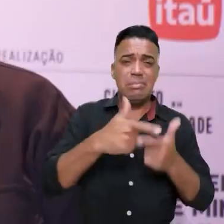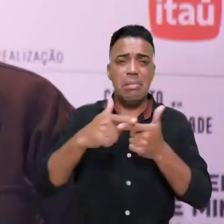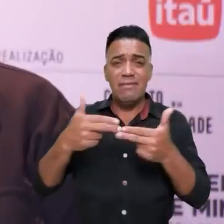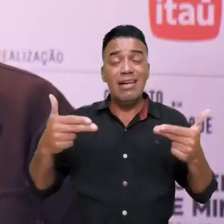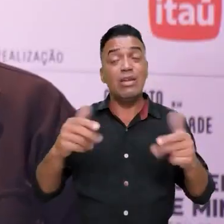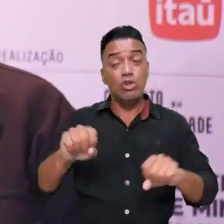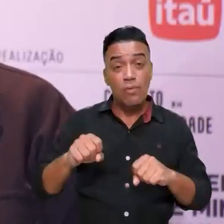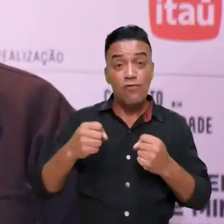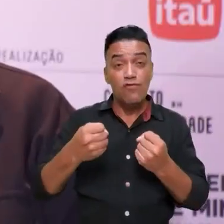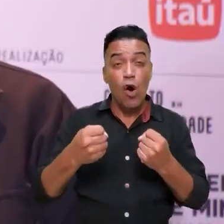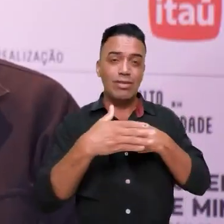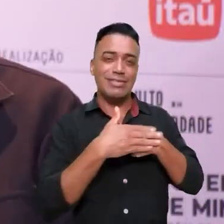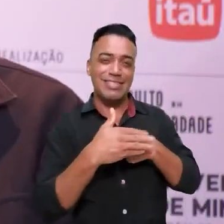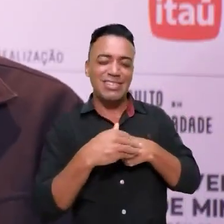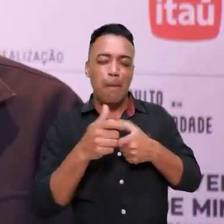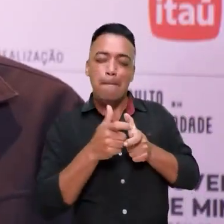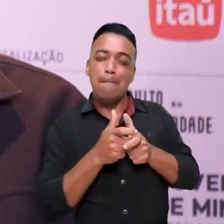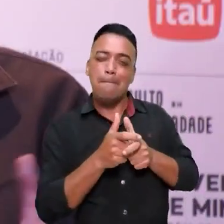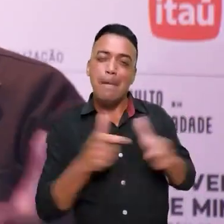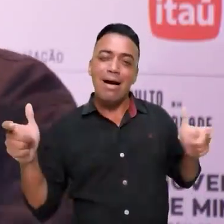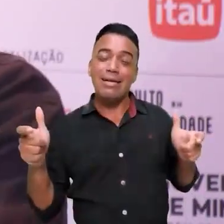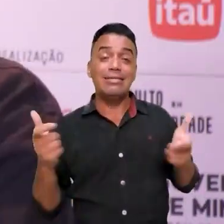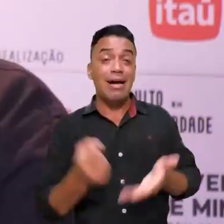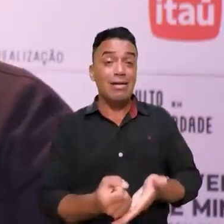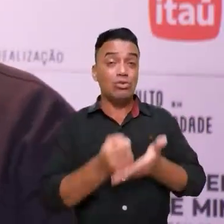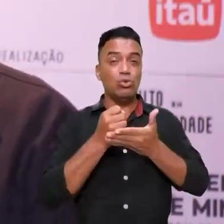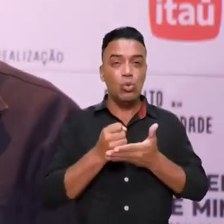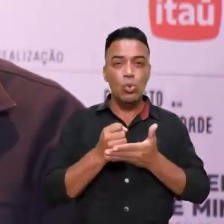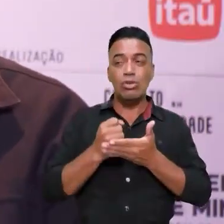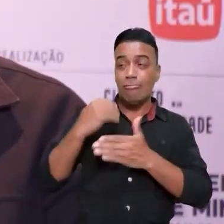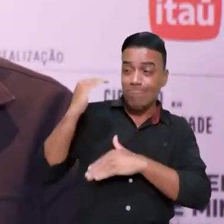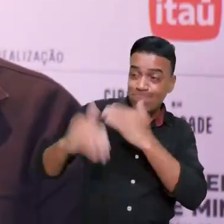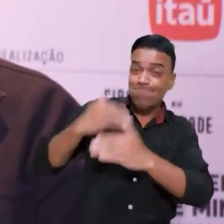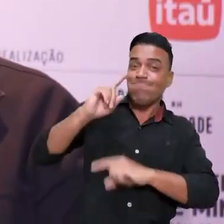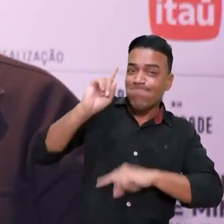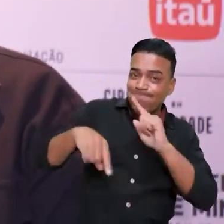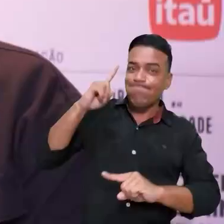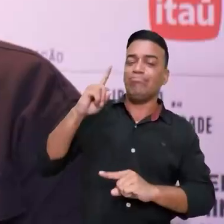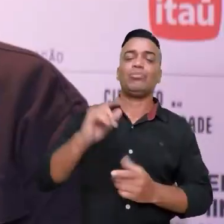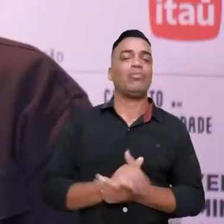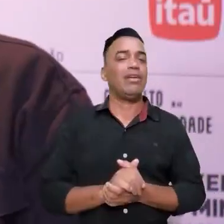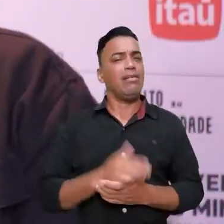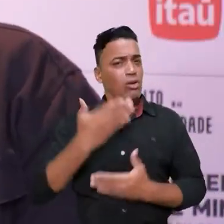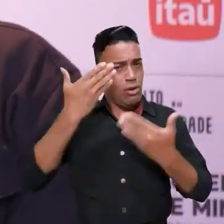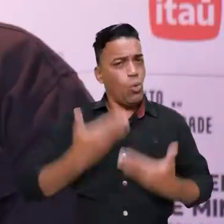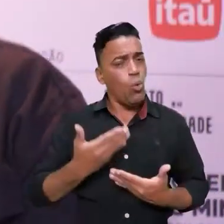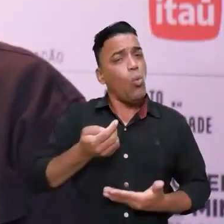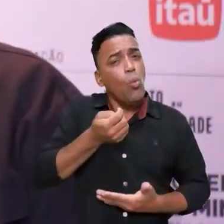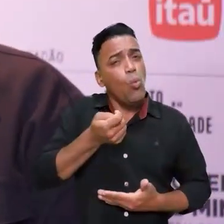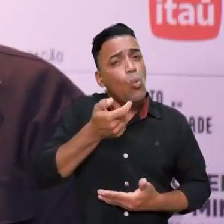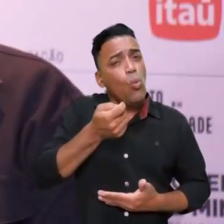havia uma força de afeto muito grande que ajuda nessa jornada, né? E eu quase